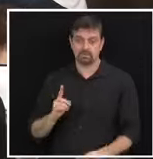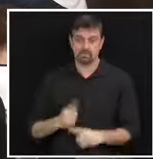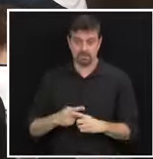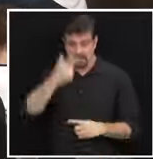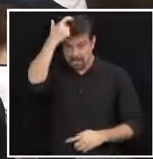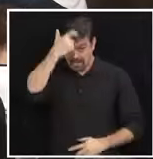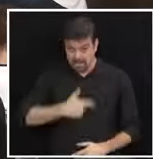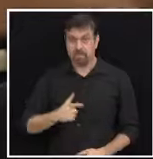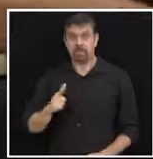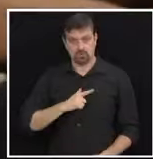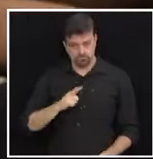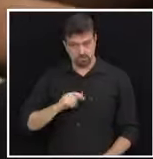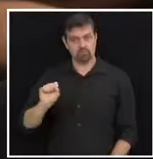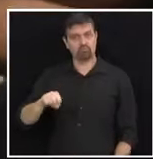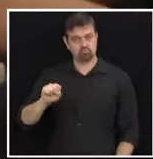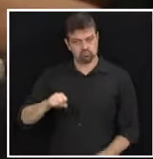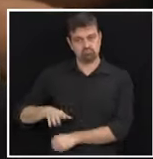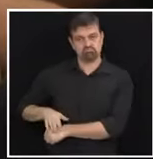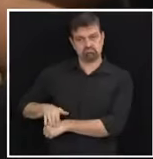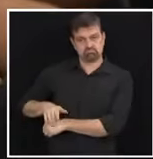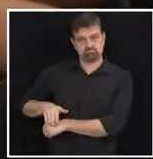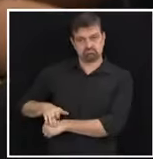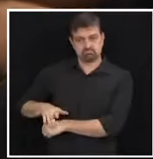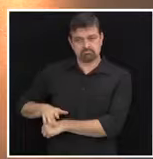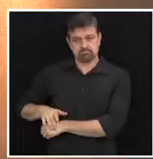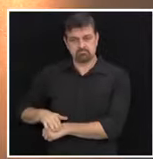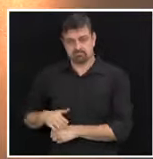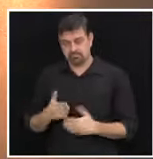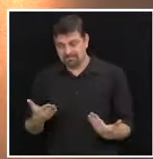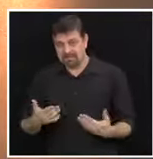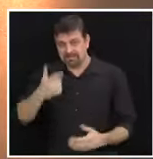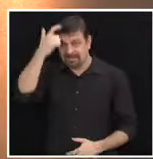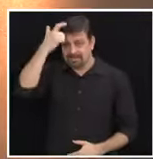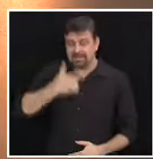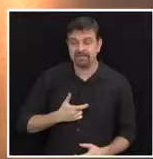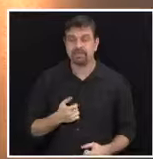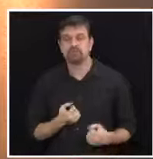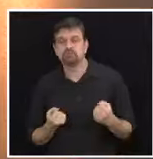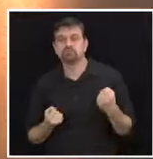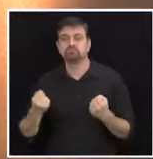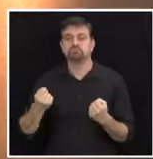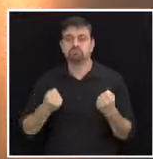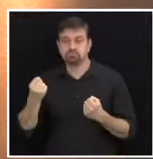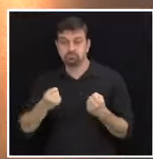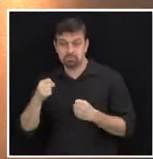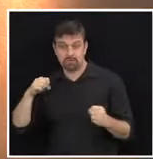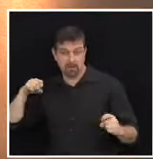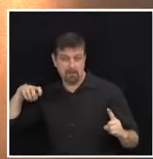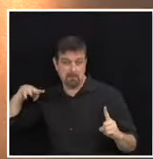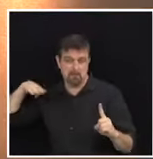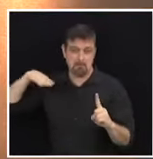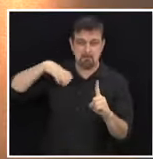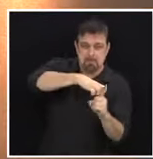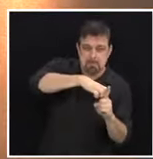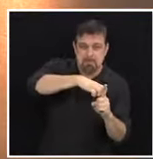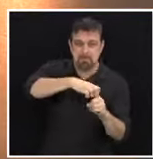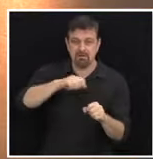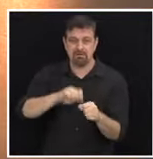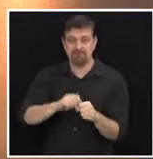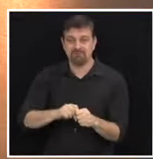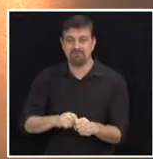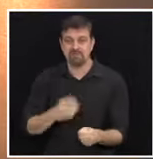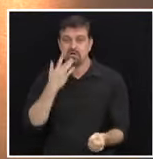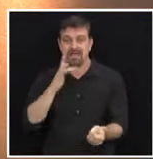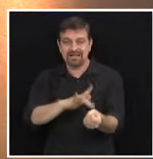sou portador, mas vamos dizer assim, foi um acidente automobilístico que eu tive, fiz uma transfusão